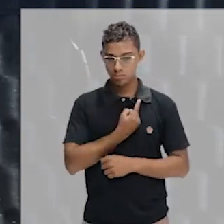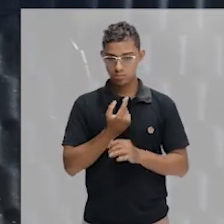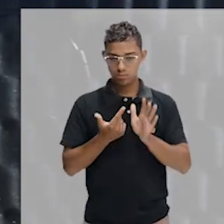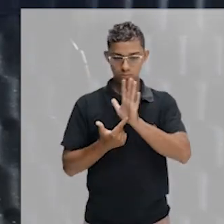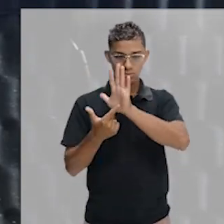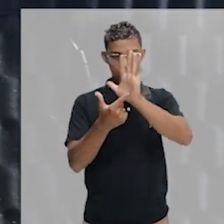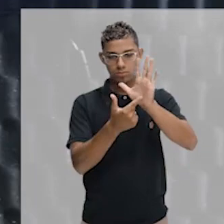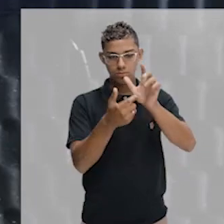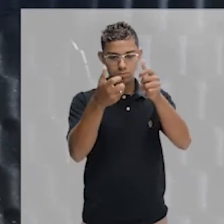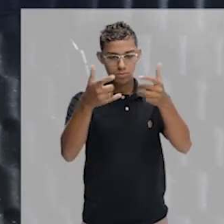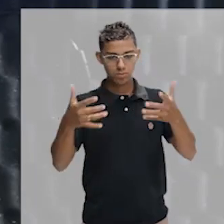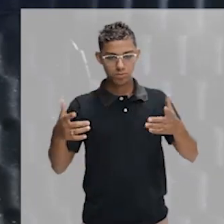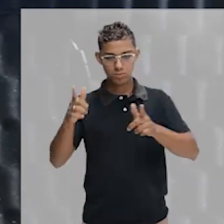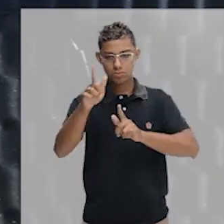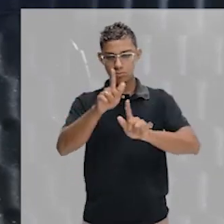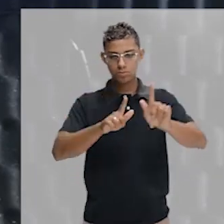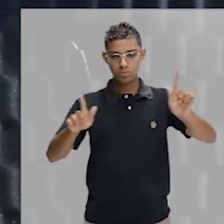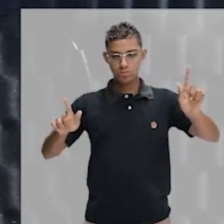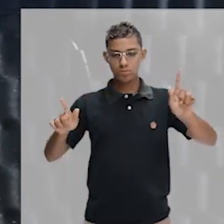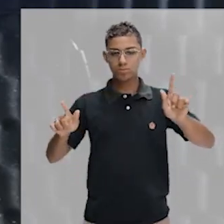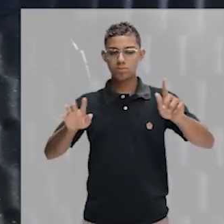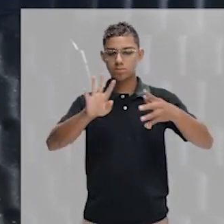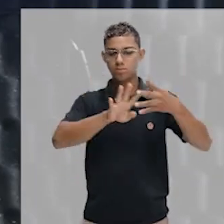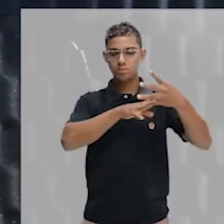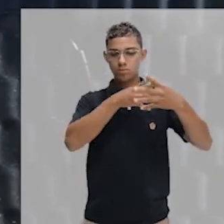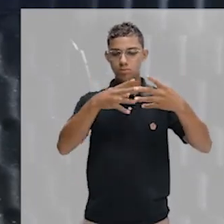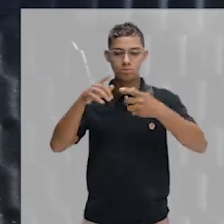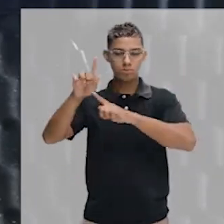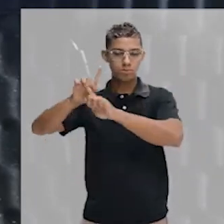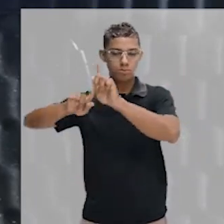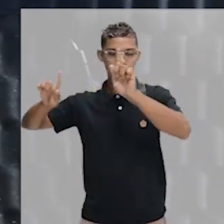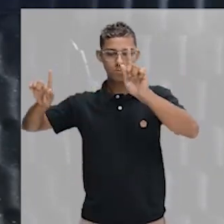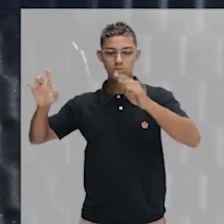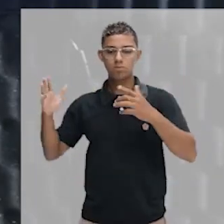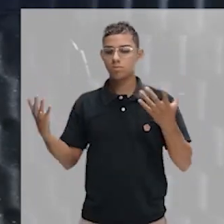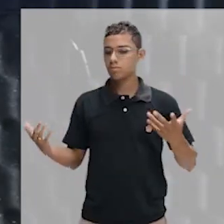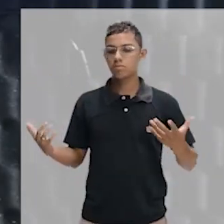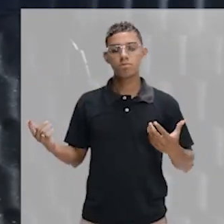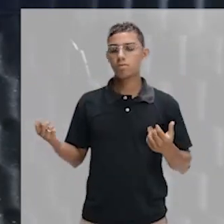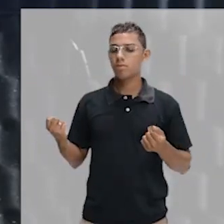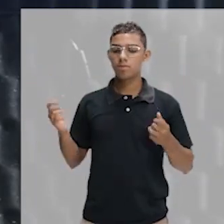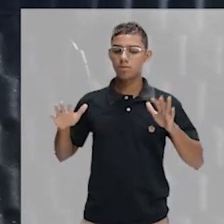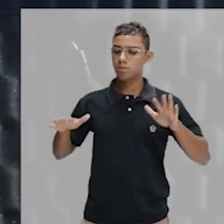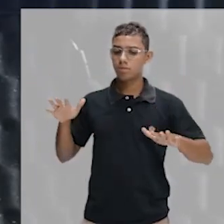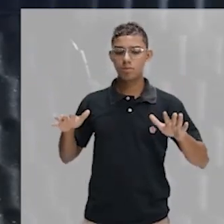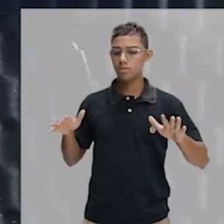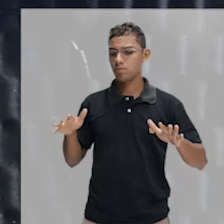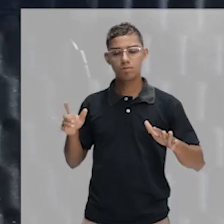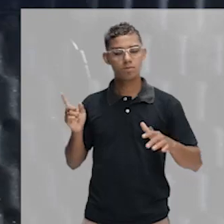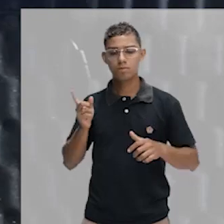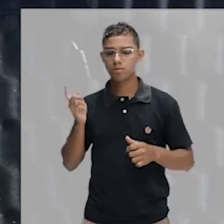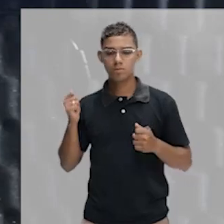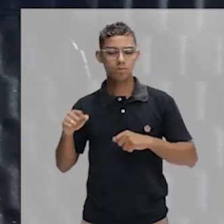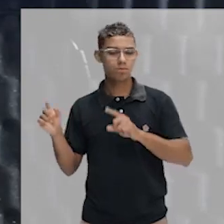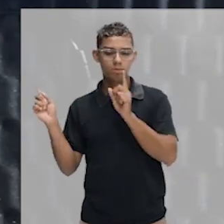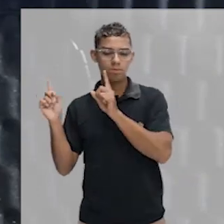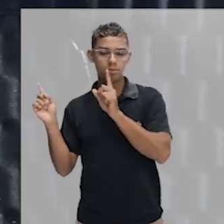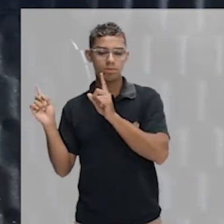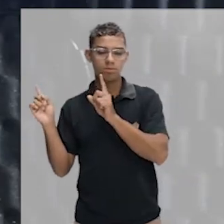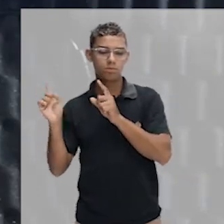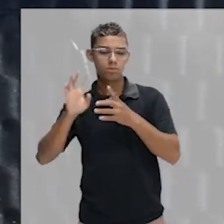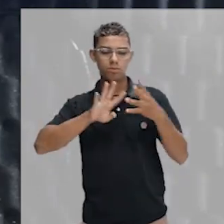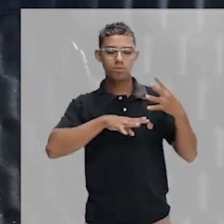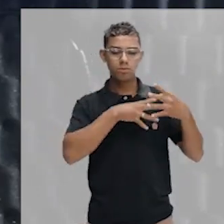os dois gráficos para você começar a perceber que nem sempre você vai precisar dessa tabela